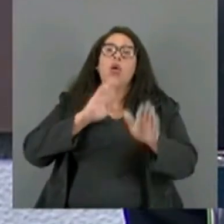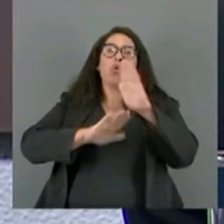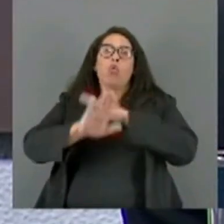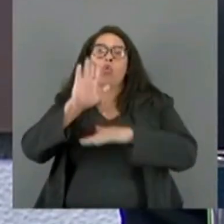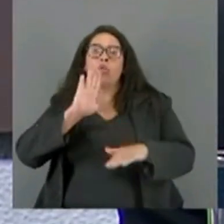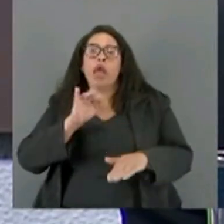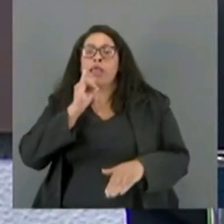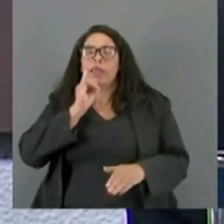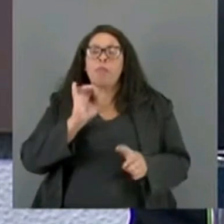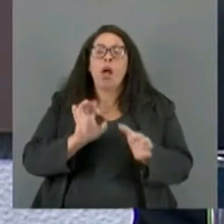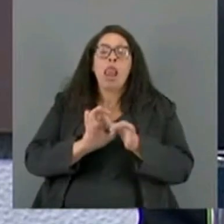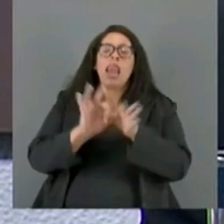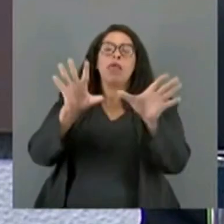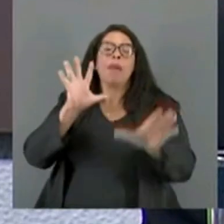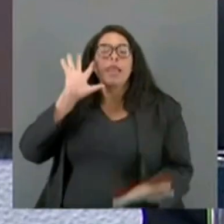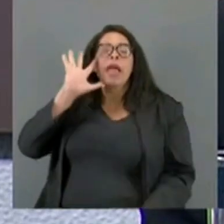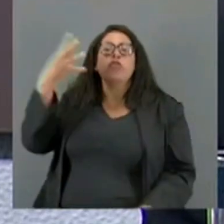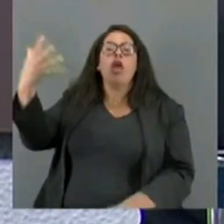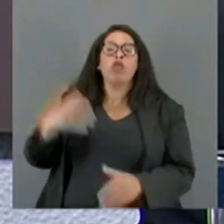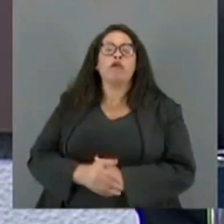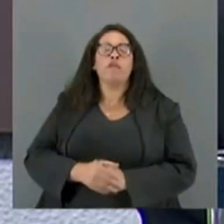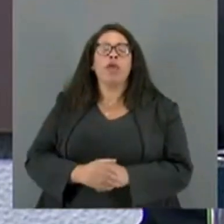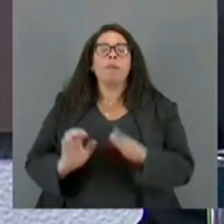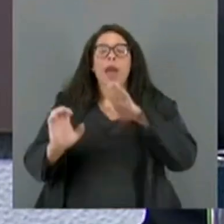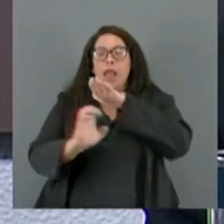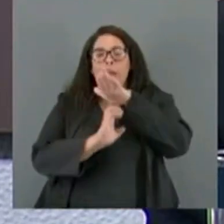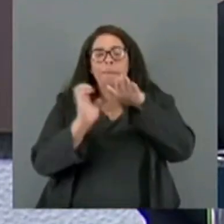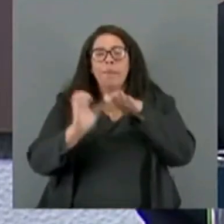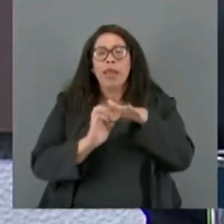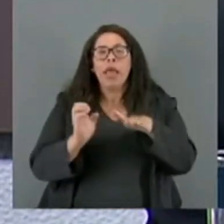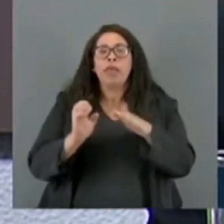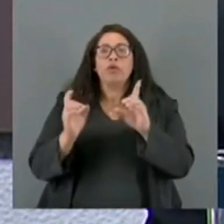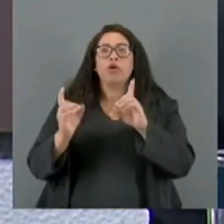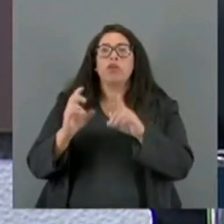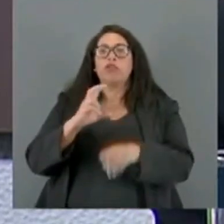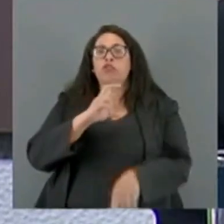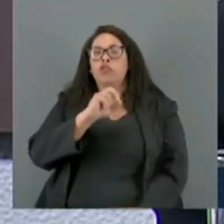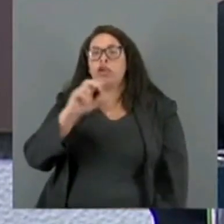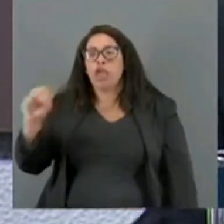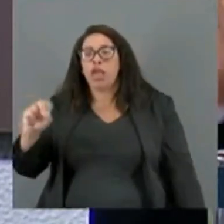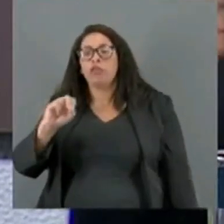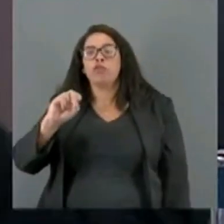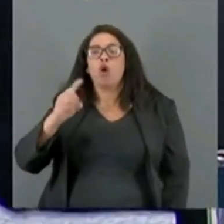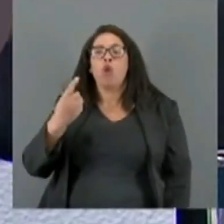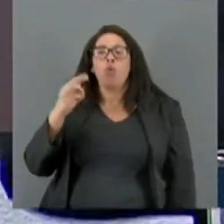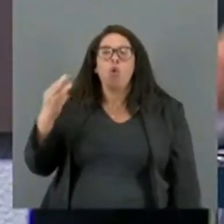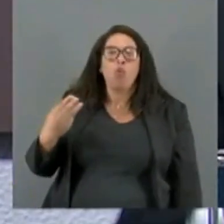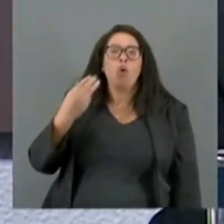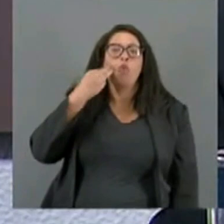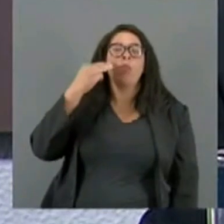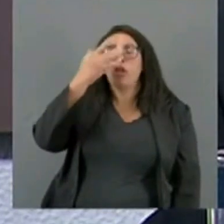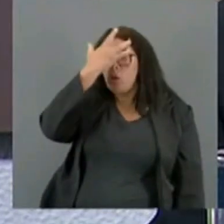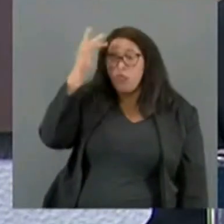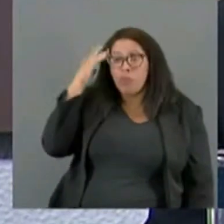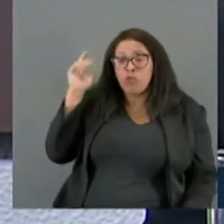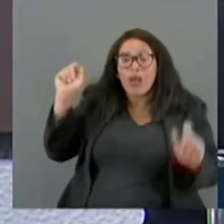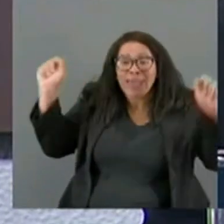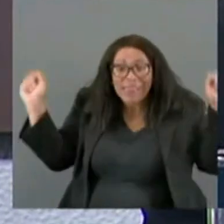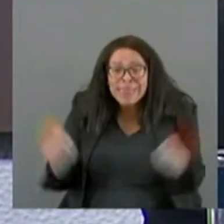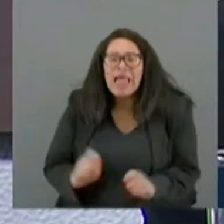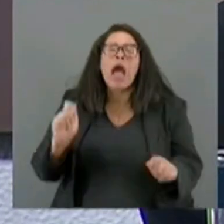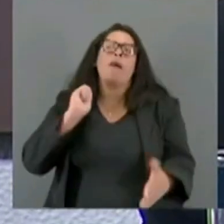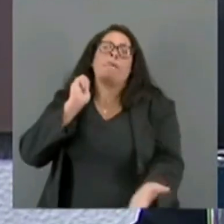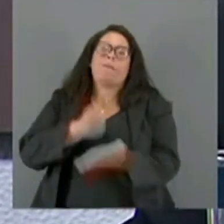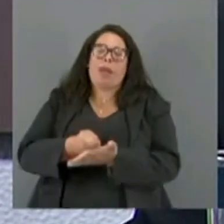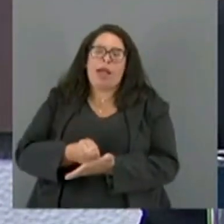não conceder decisões liminares para dar um tratamento de 500 ou 1 milhão de reais a quem tem condição de pagar.